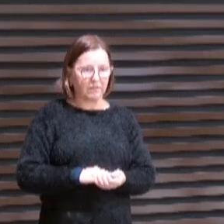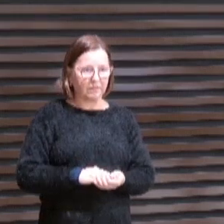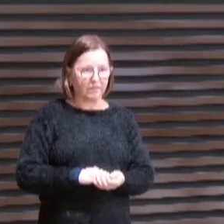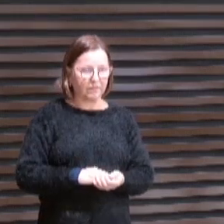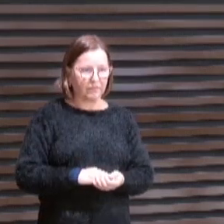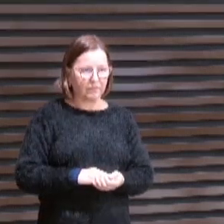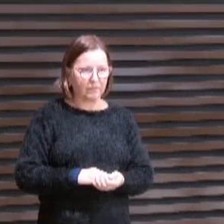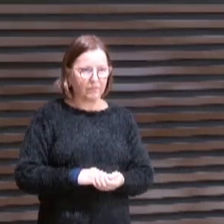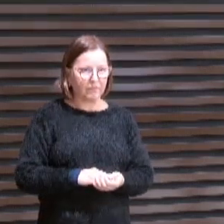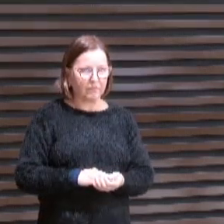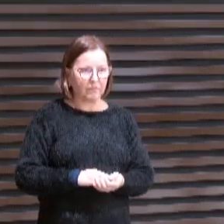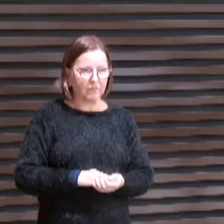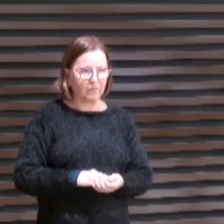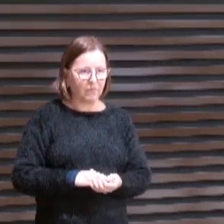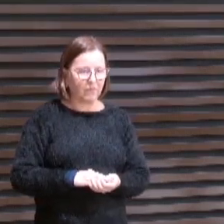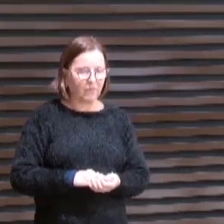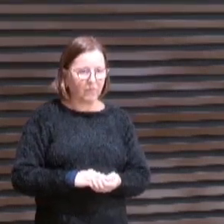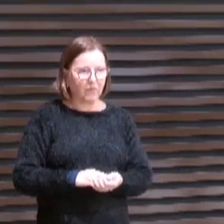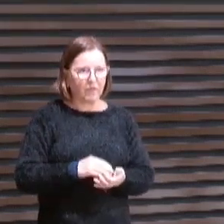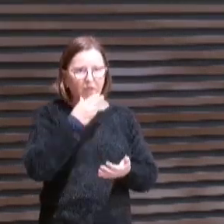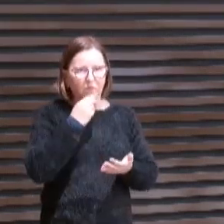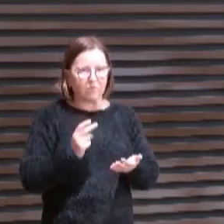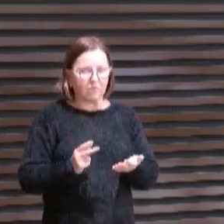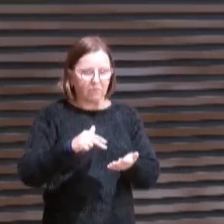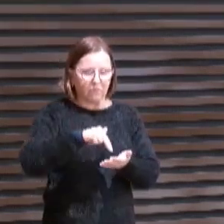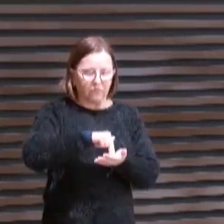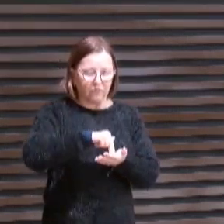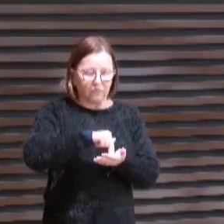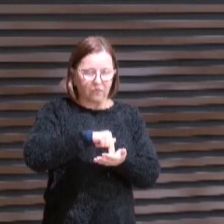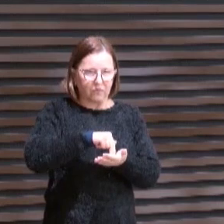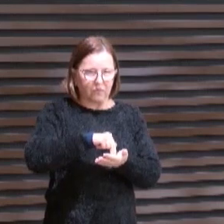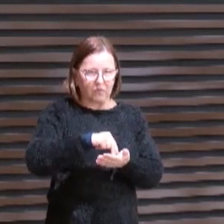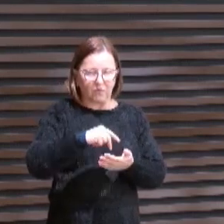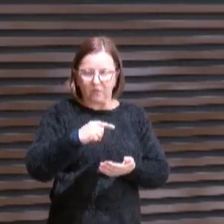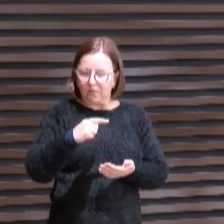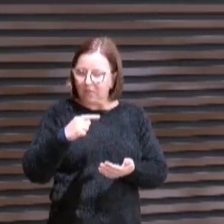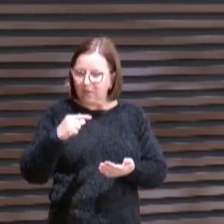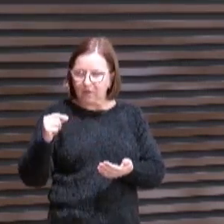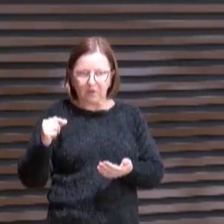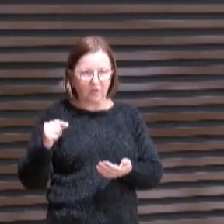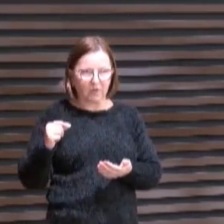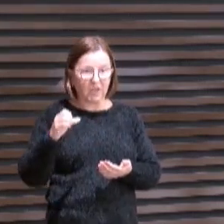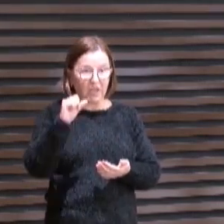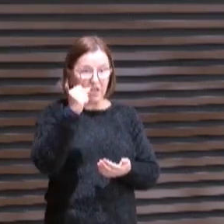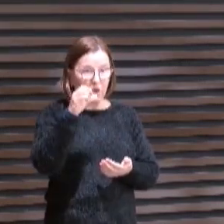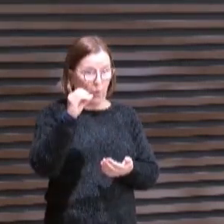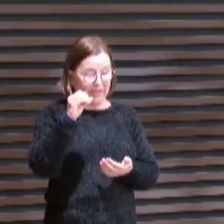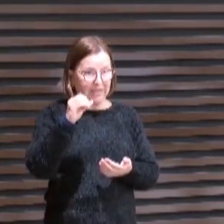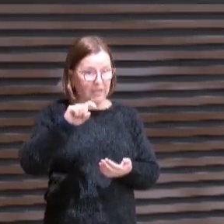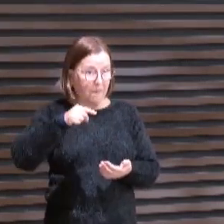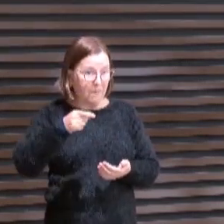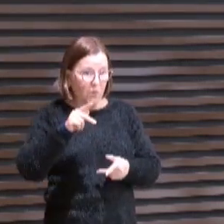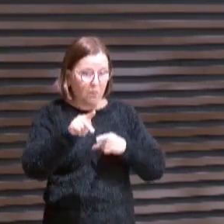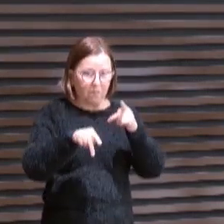Um homem levantou-se e foi saindo. E 80.000 pessoas deixou aquele